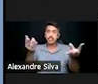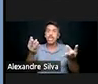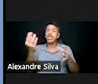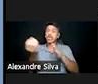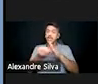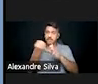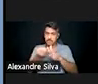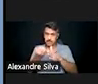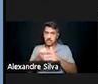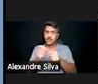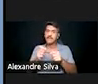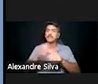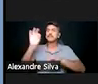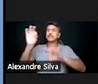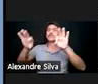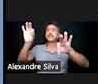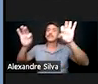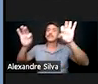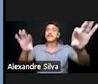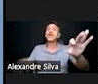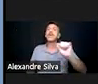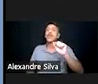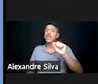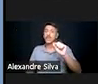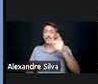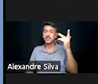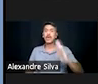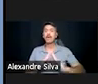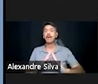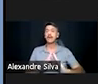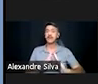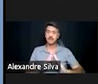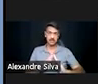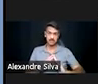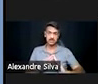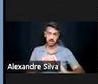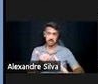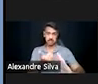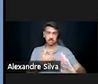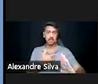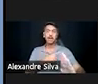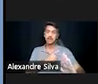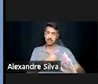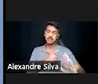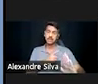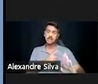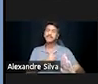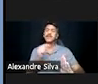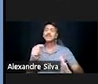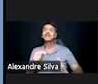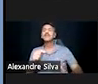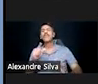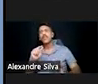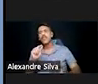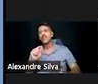que fazem plantio, ou mesmo para quem planta no fundo da sua casa, e esses fósseis, destruídos,